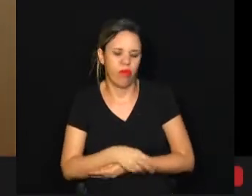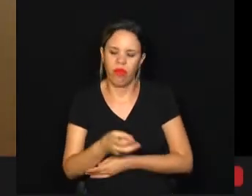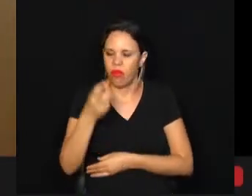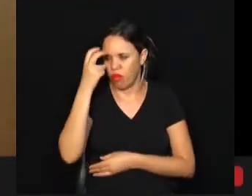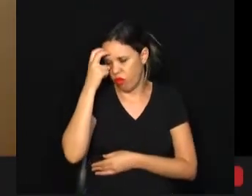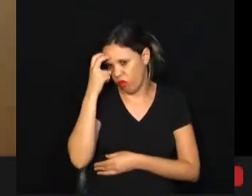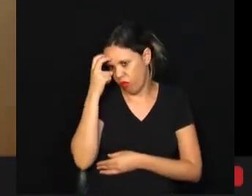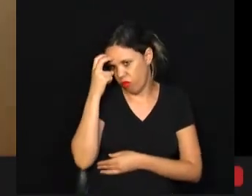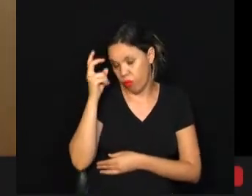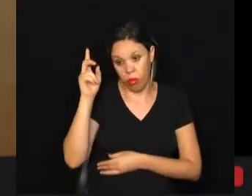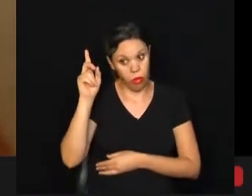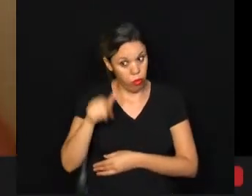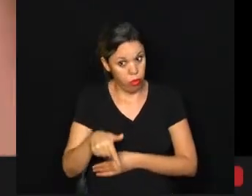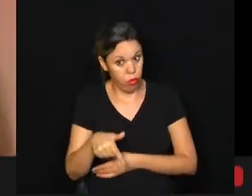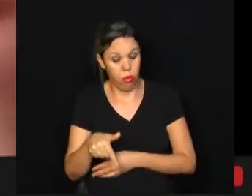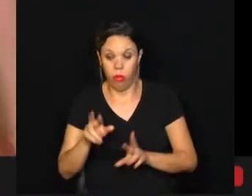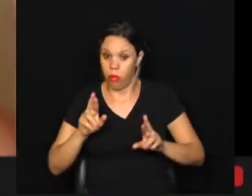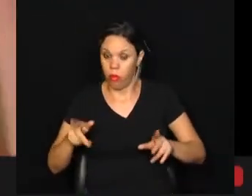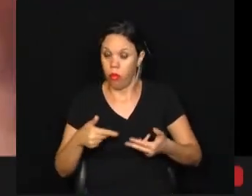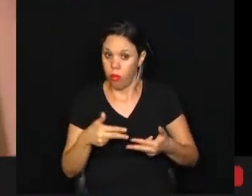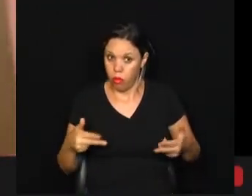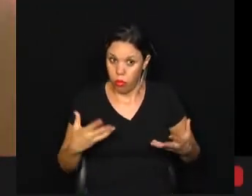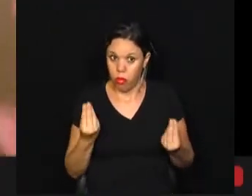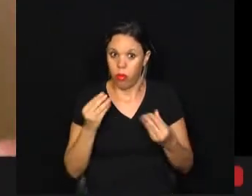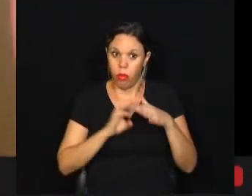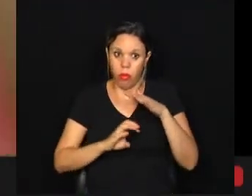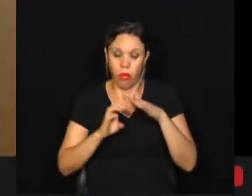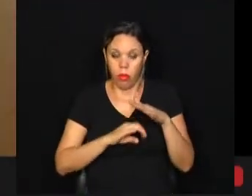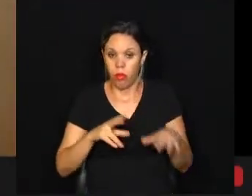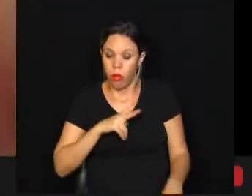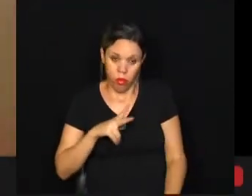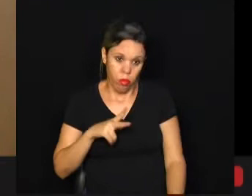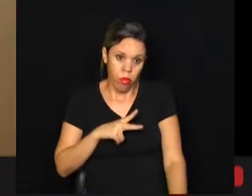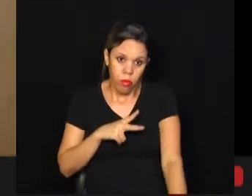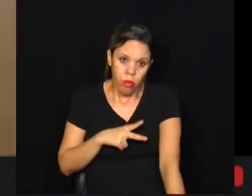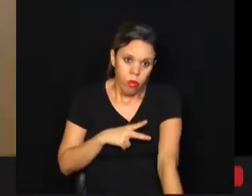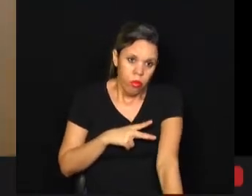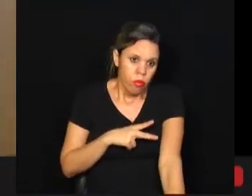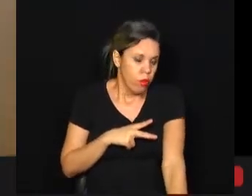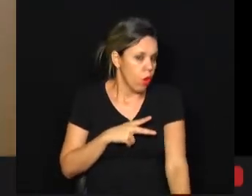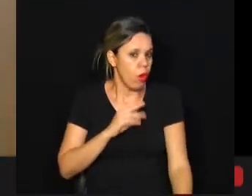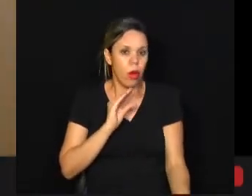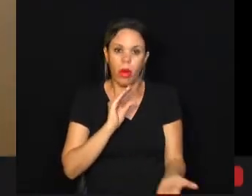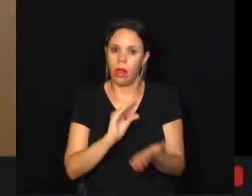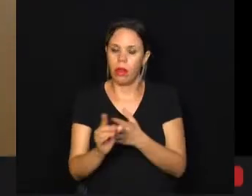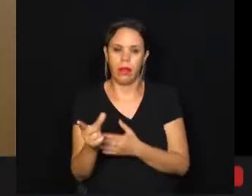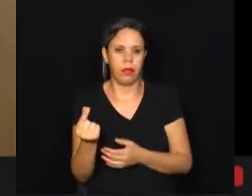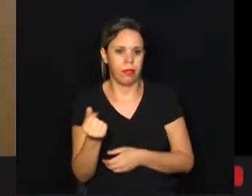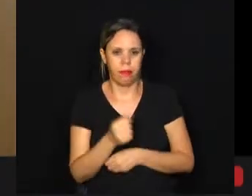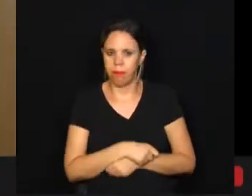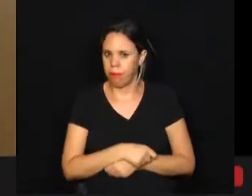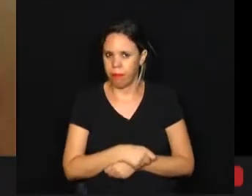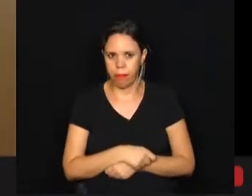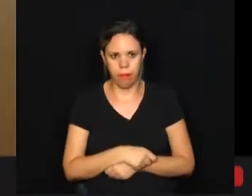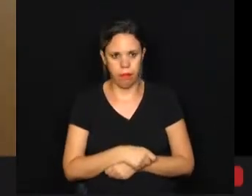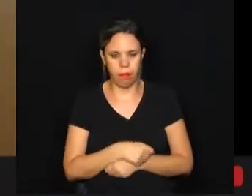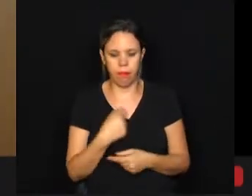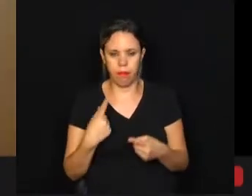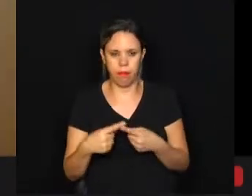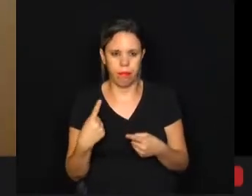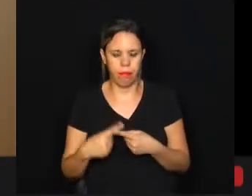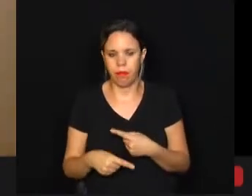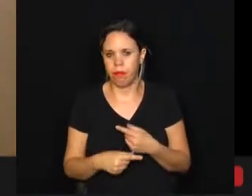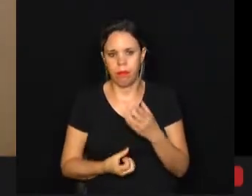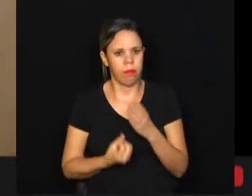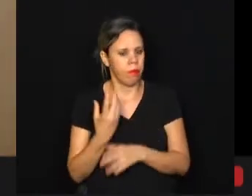cultura é uma coisa em que muitas empresas privadas não investem dinheiro, porque ela não